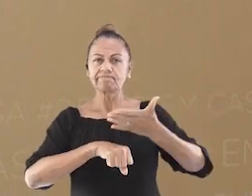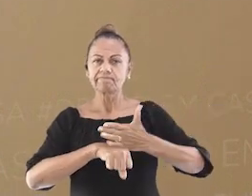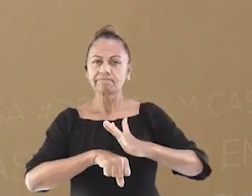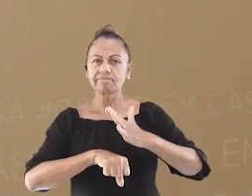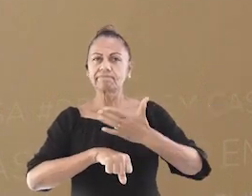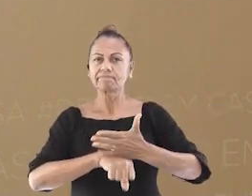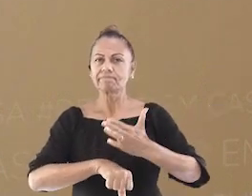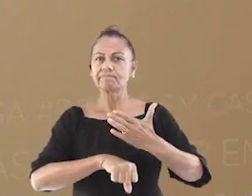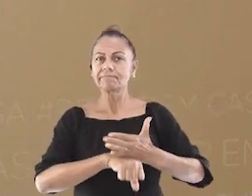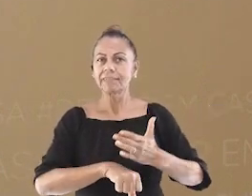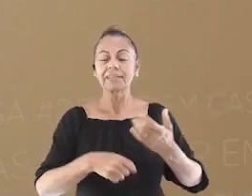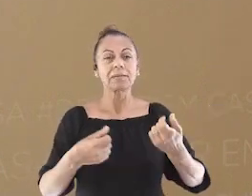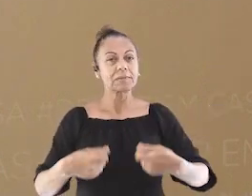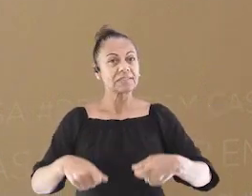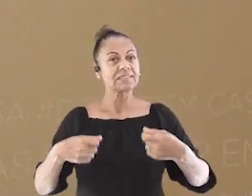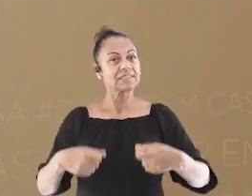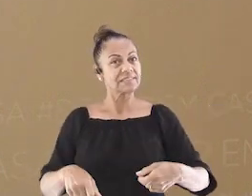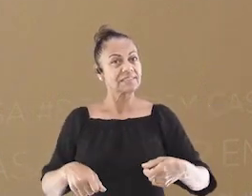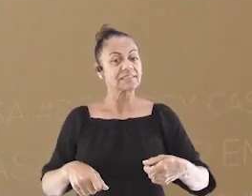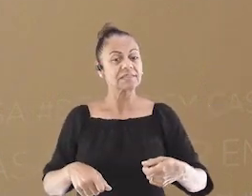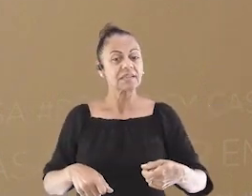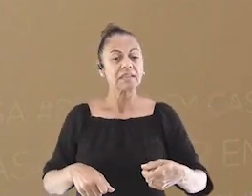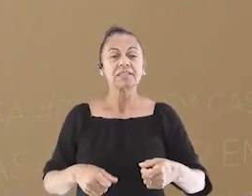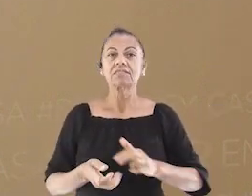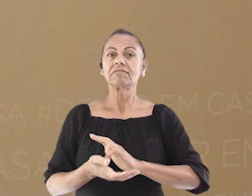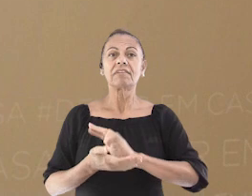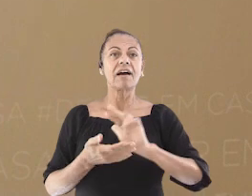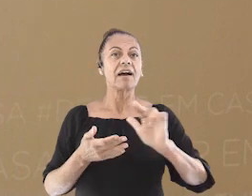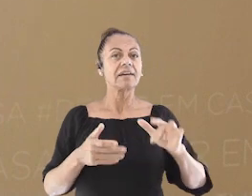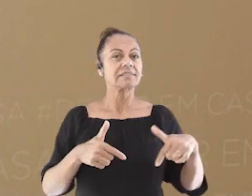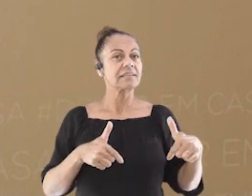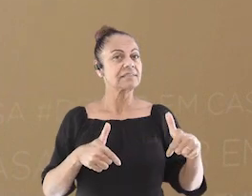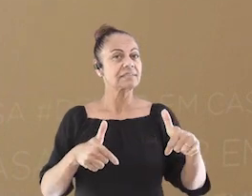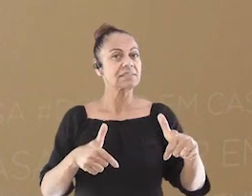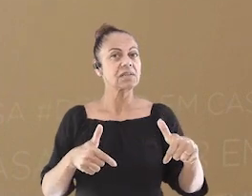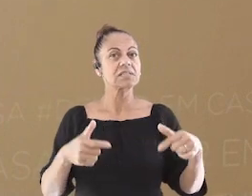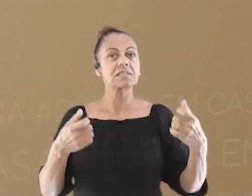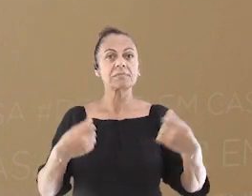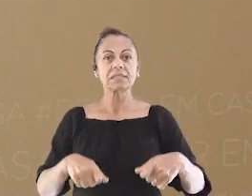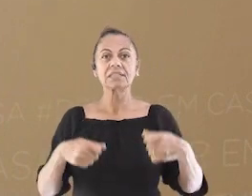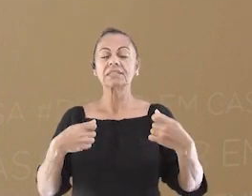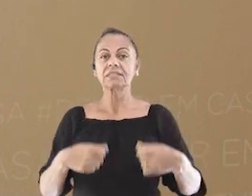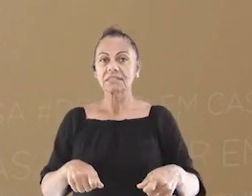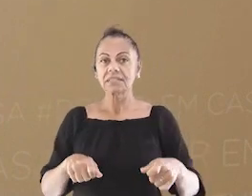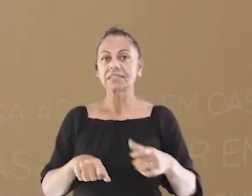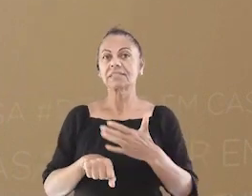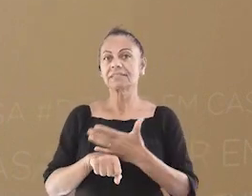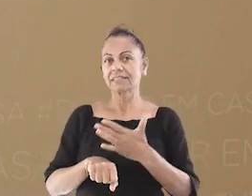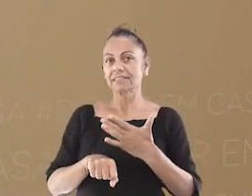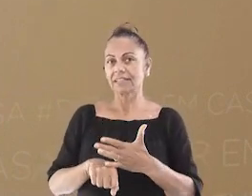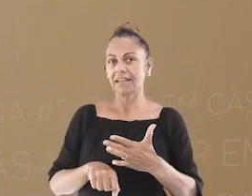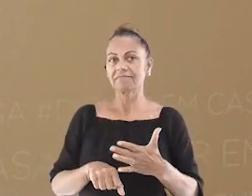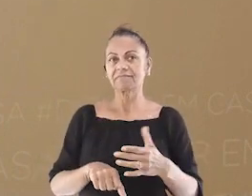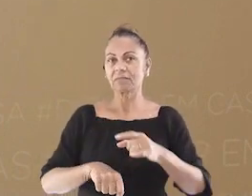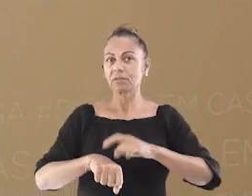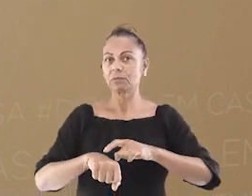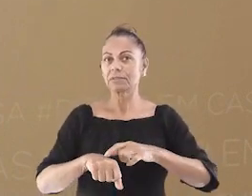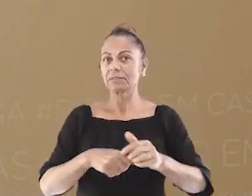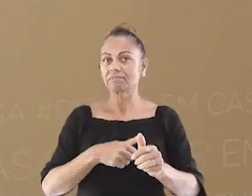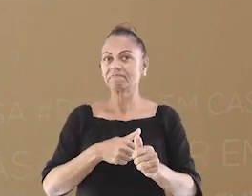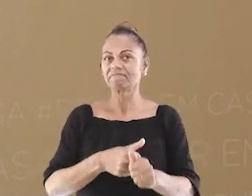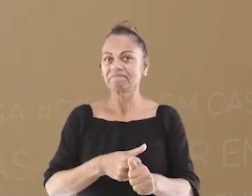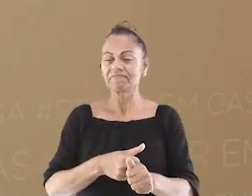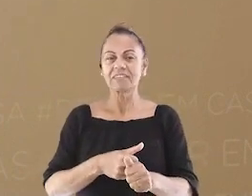tocar todas as cordas de uma vez com a outra mão. São muitas ações que precisam ser executadas ao mesmo